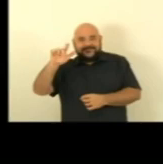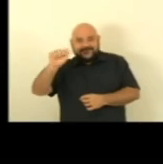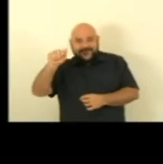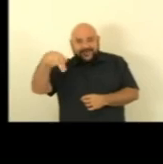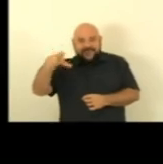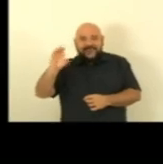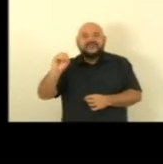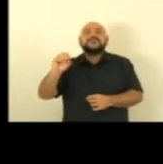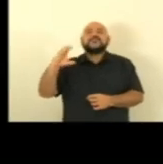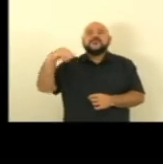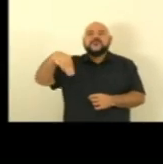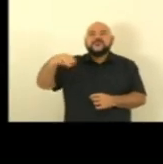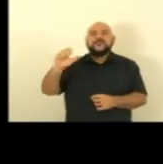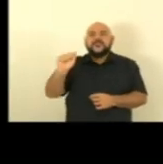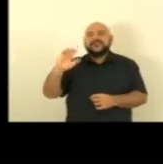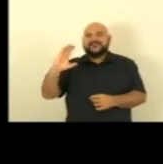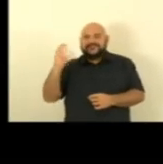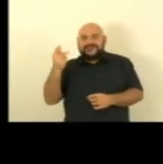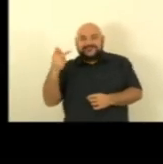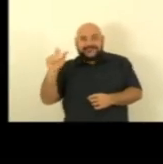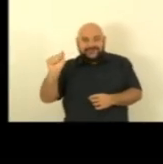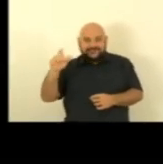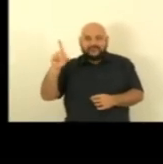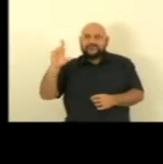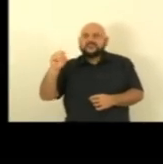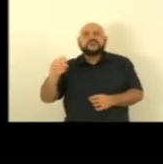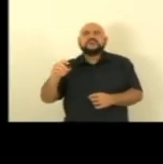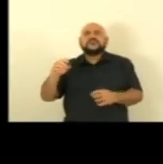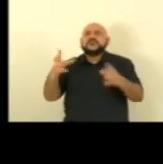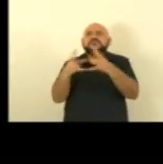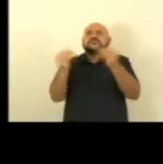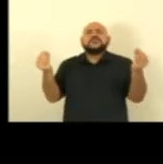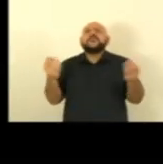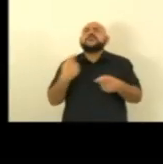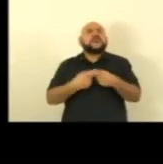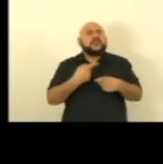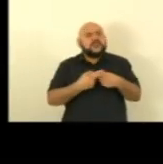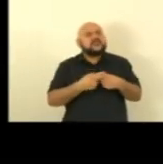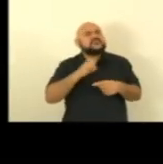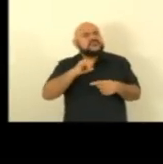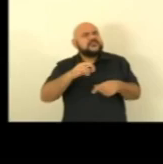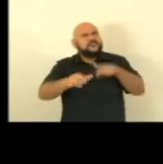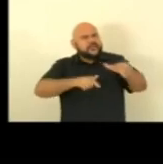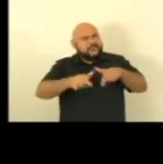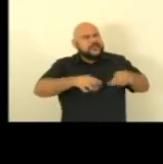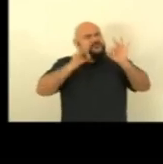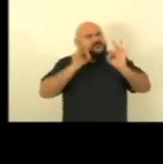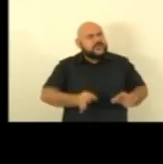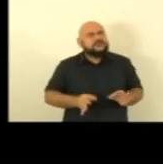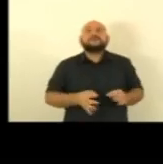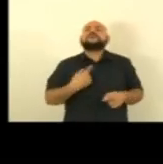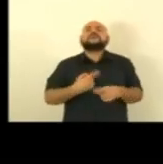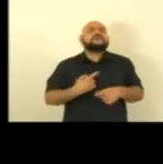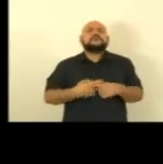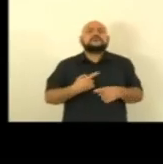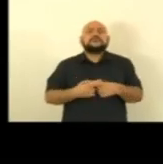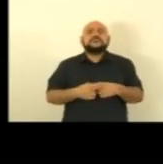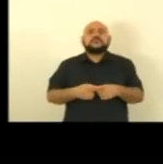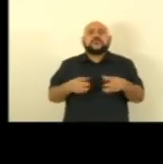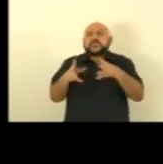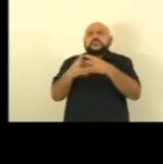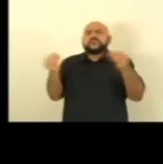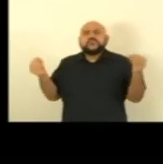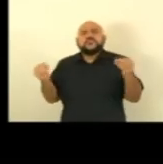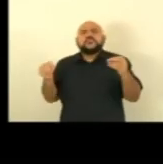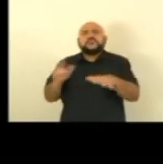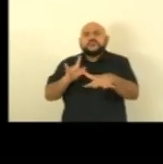www.adrianomachadofoto.com. Raciocínio rápido, se ele realmente estava fazendo somente o seu trabalho, por que retirou do ar todas as suas redes sociais e o